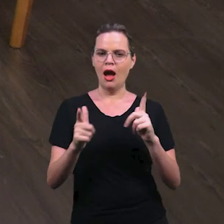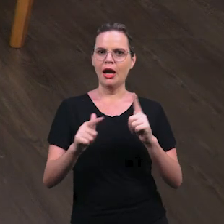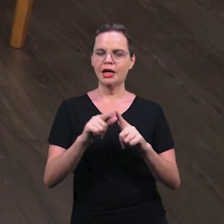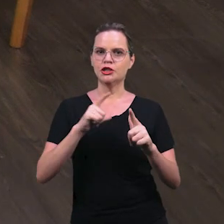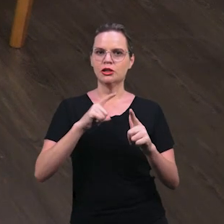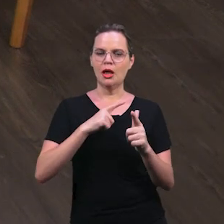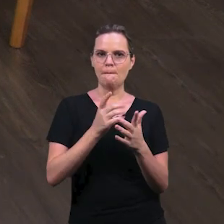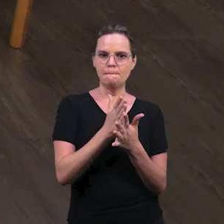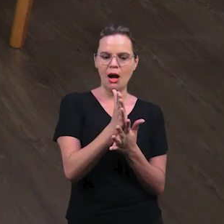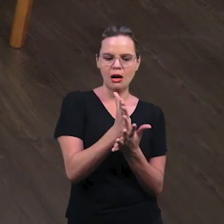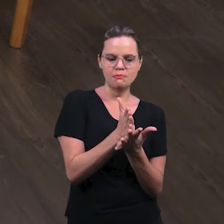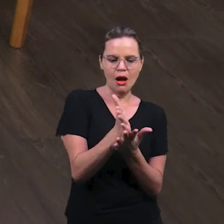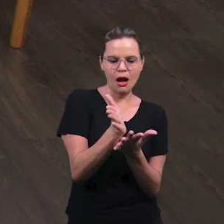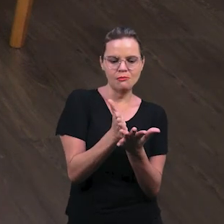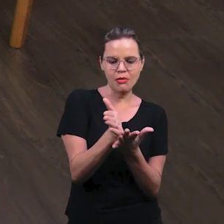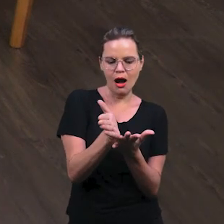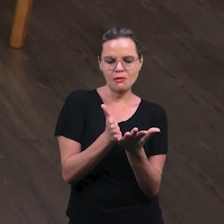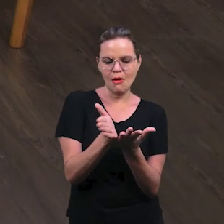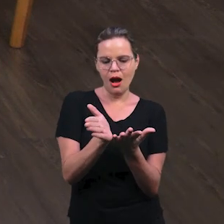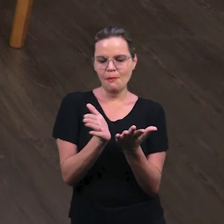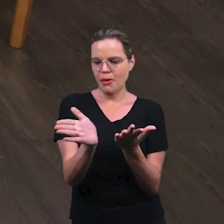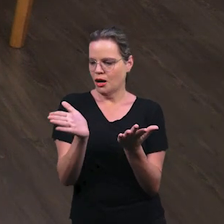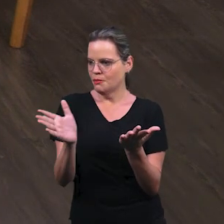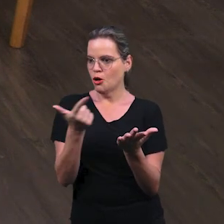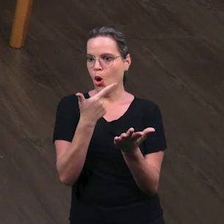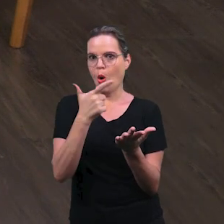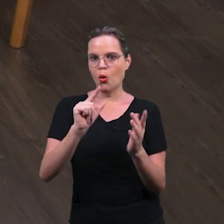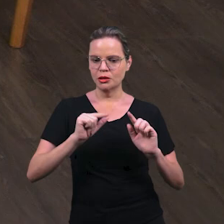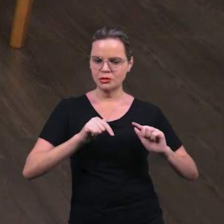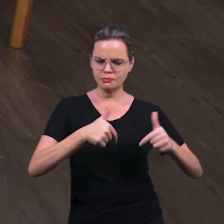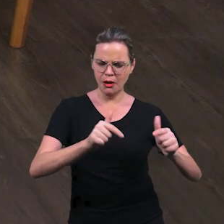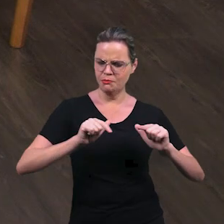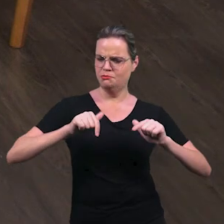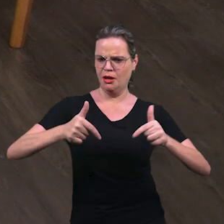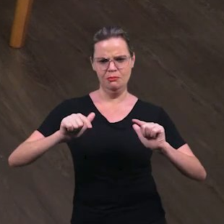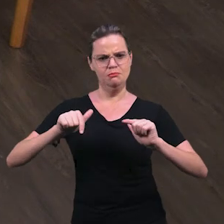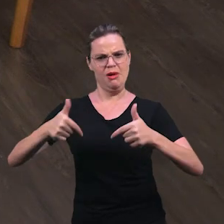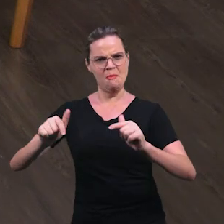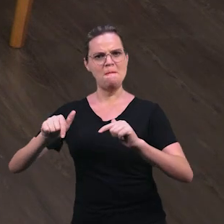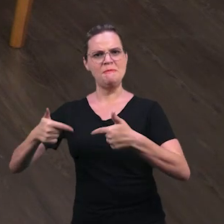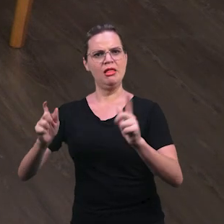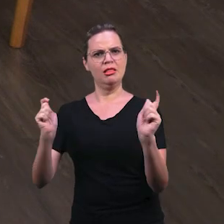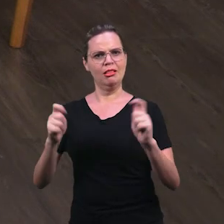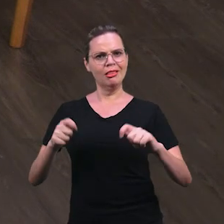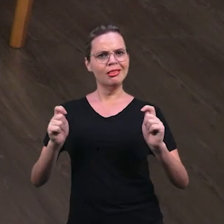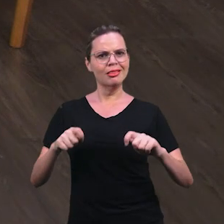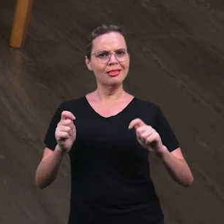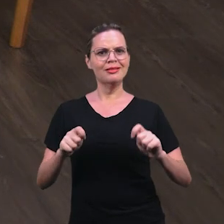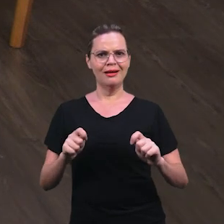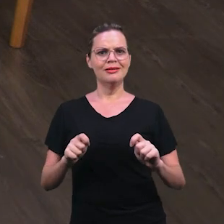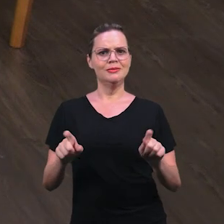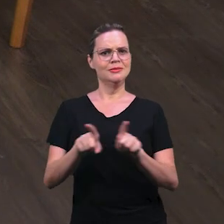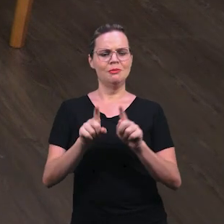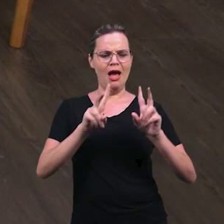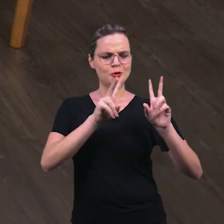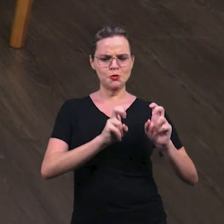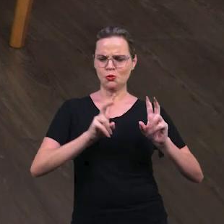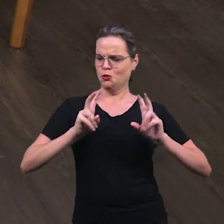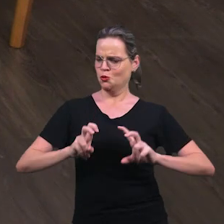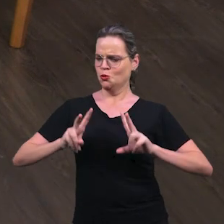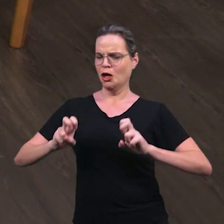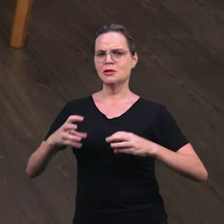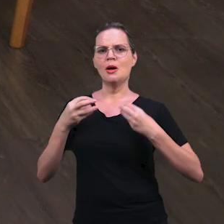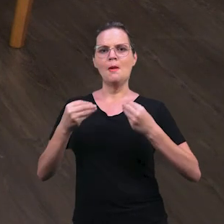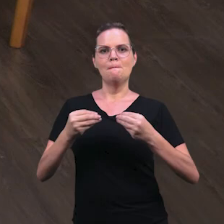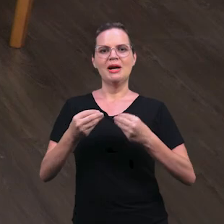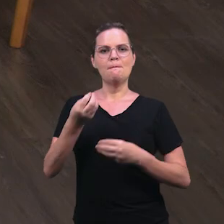que a igreja tem ampliado os seus horizontes para outras ações periféricas, podemos dizer assim, que acabam por